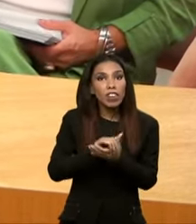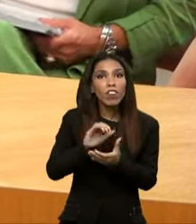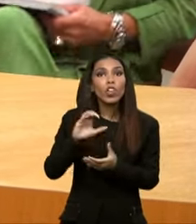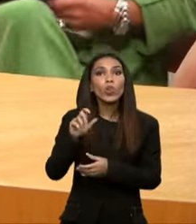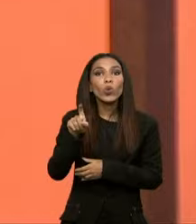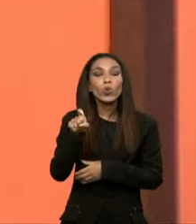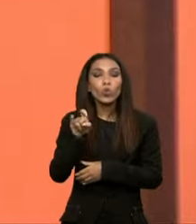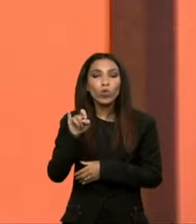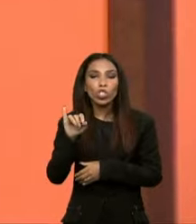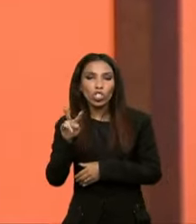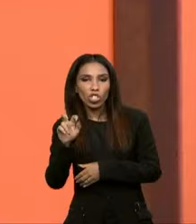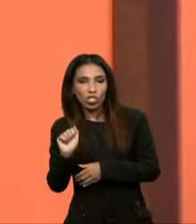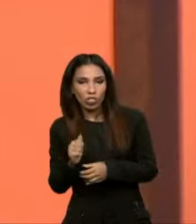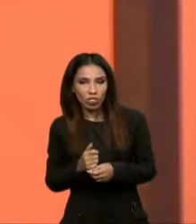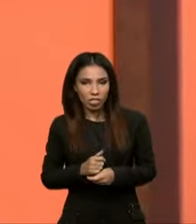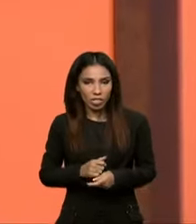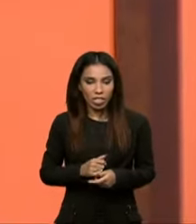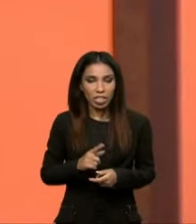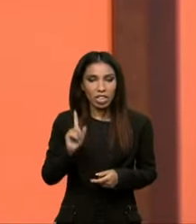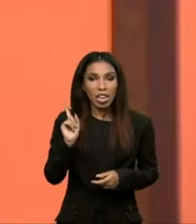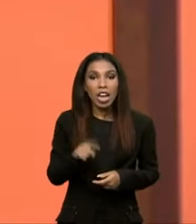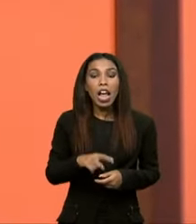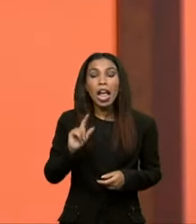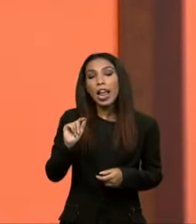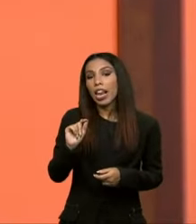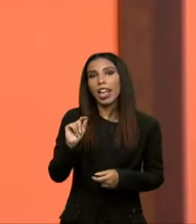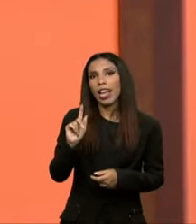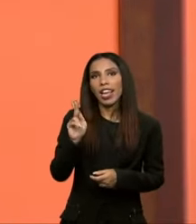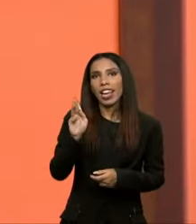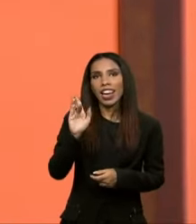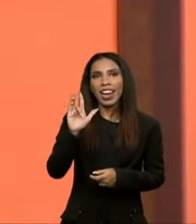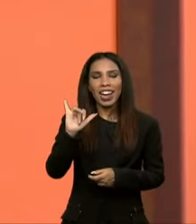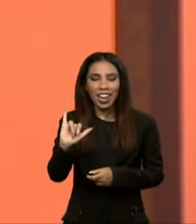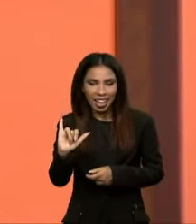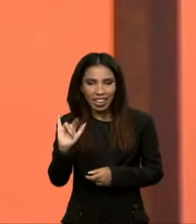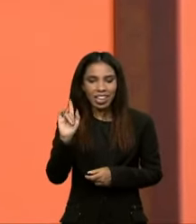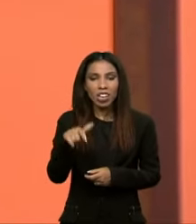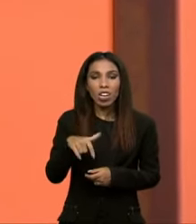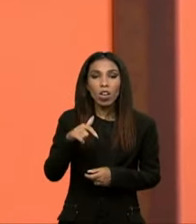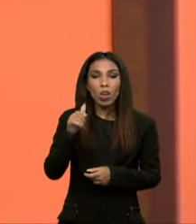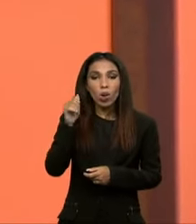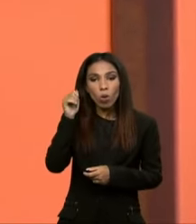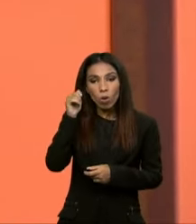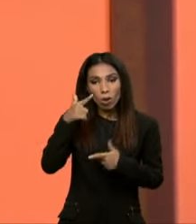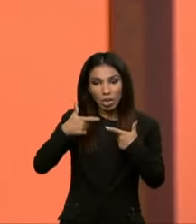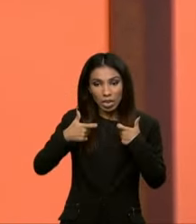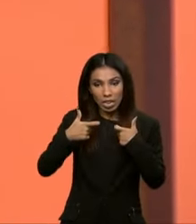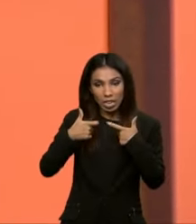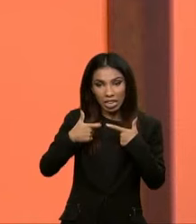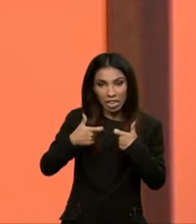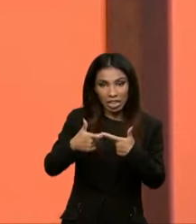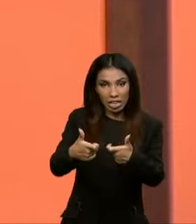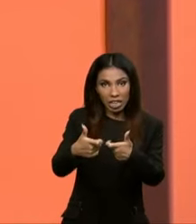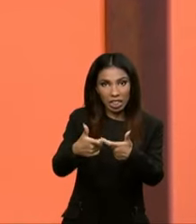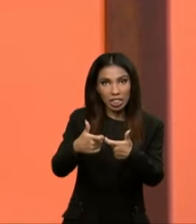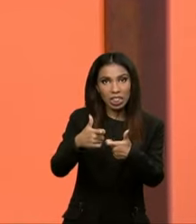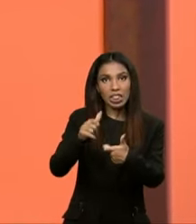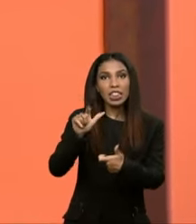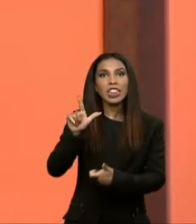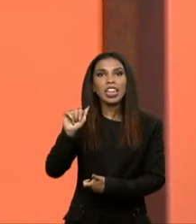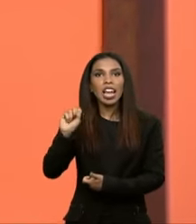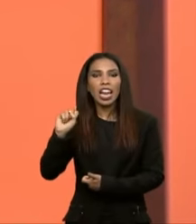verdade, ela é a manifestação guerreira da mulher de Shiva, da Lakshmi,